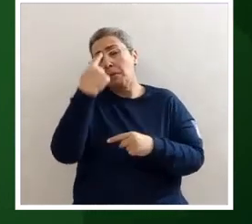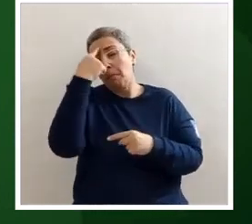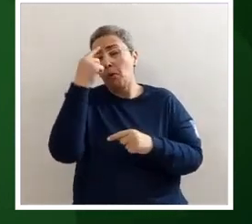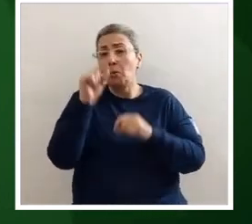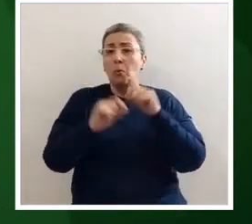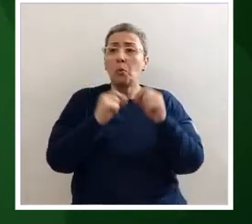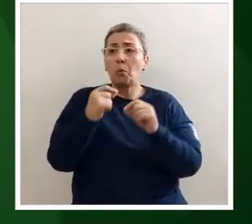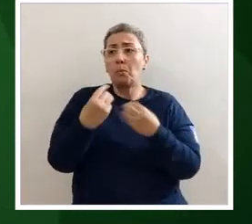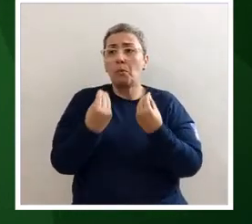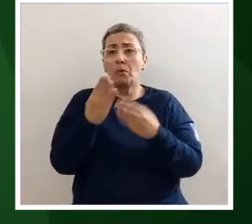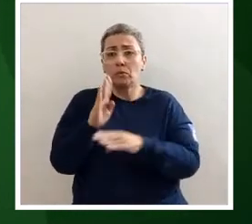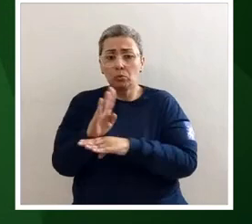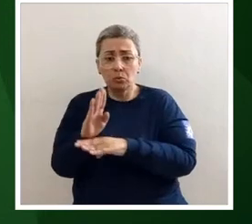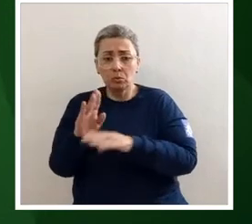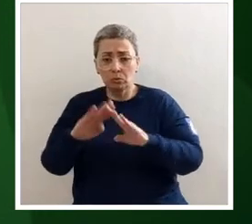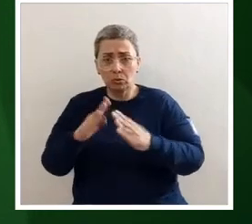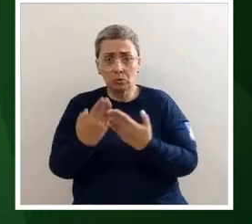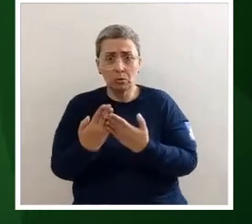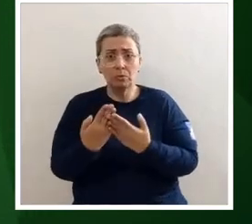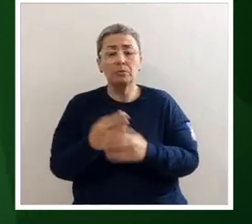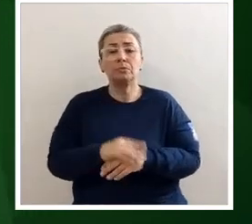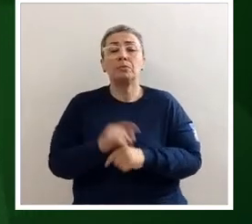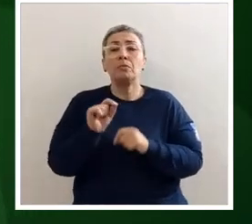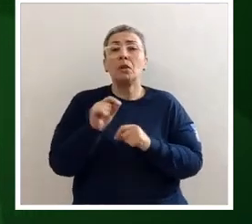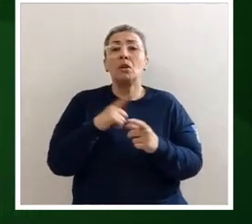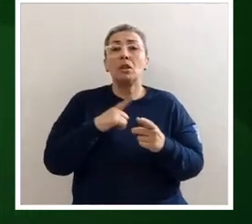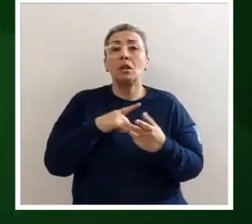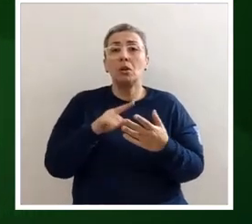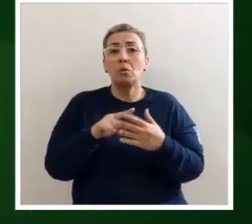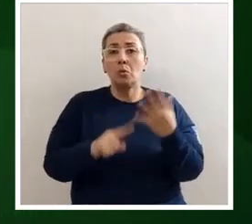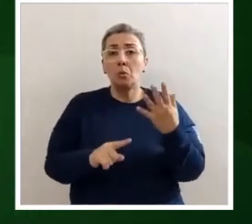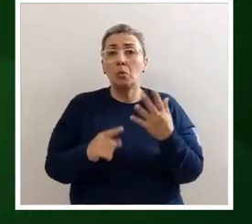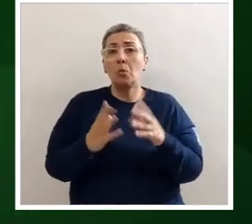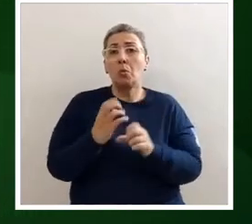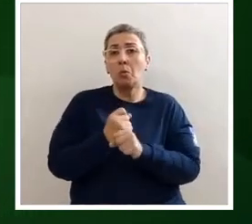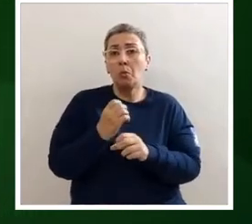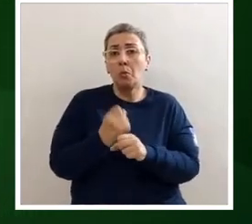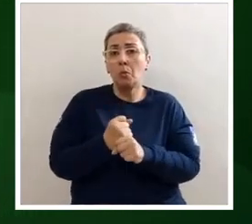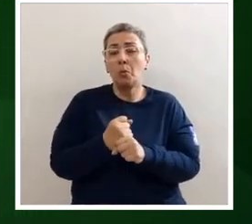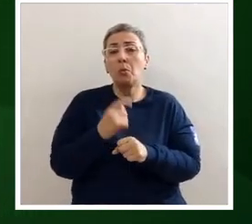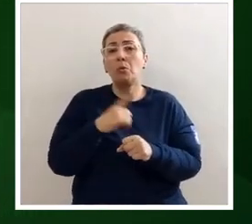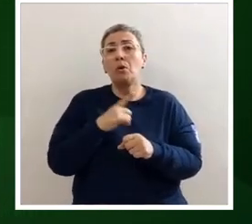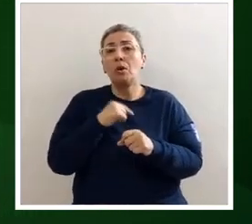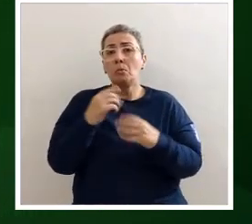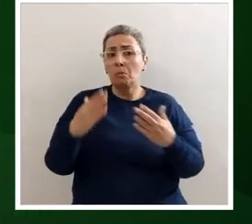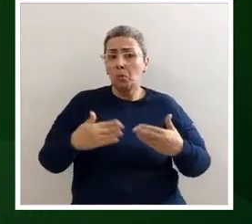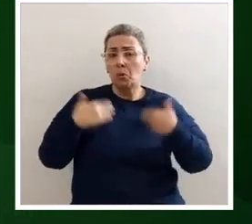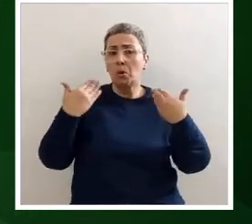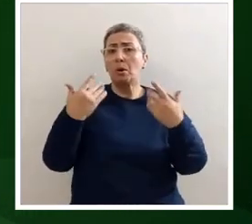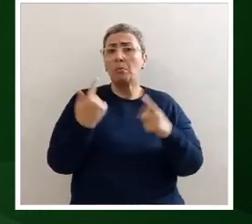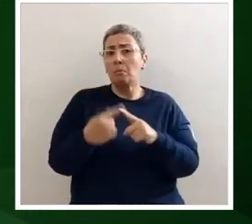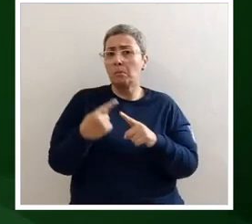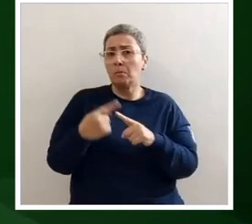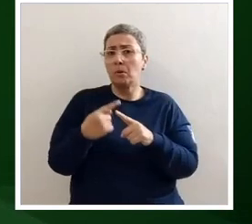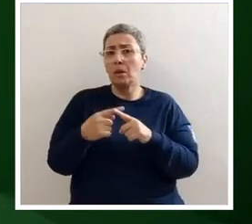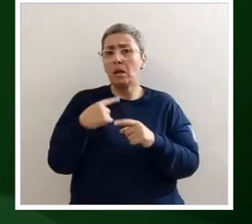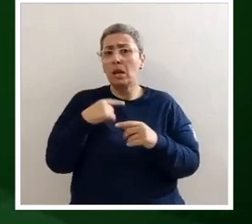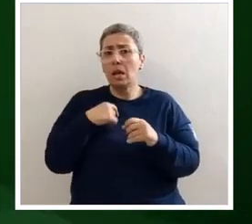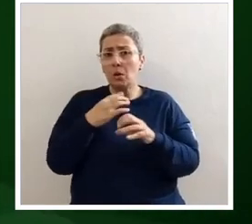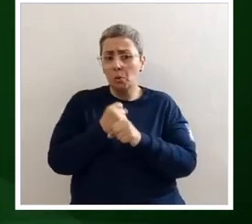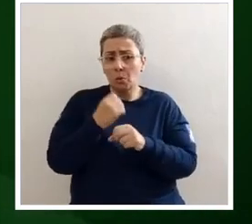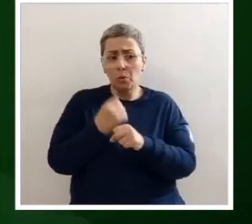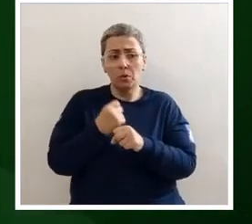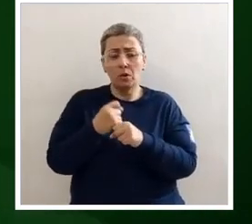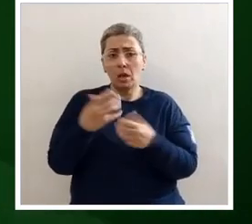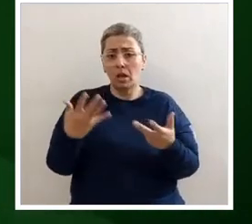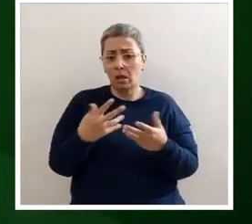aí em como a gente ajuda as escolas nós tivemos uma surpresa porque esses dados